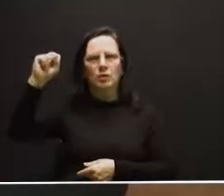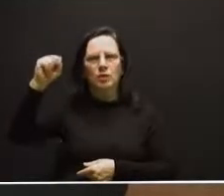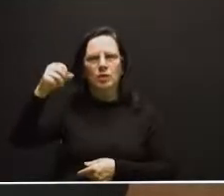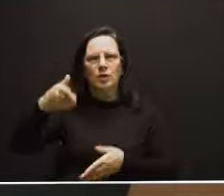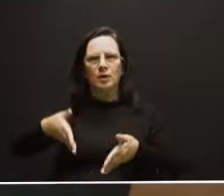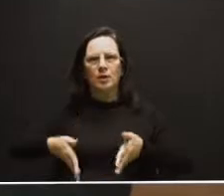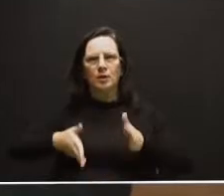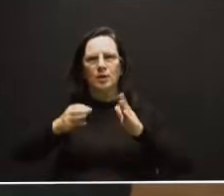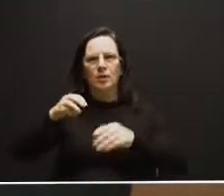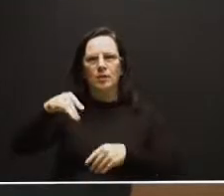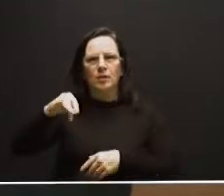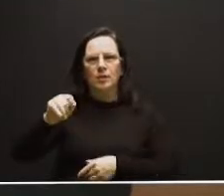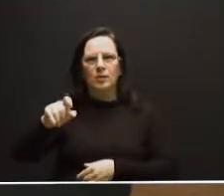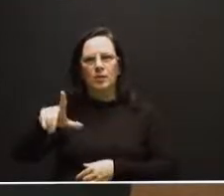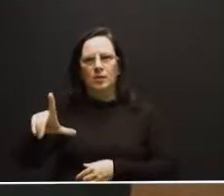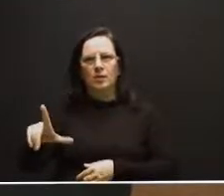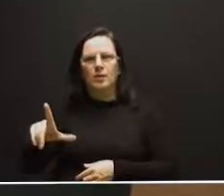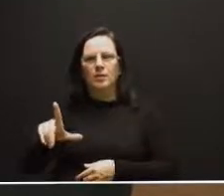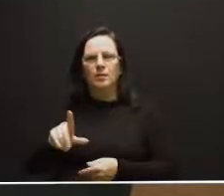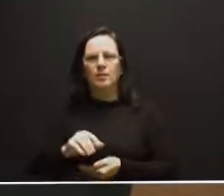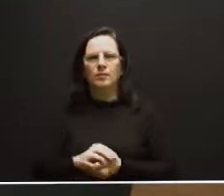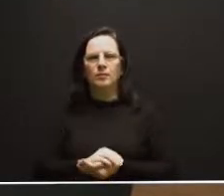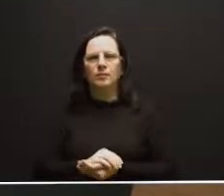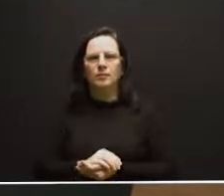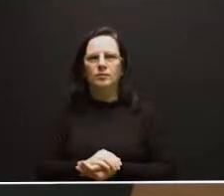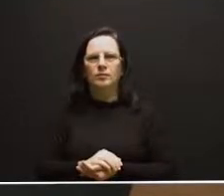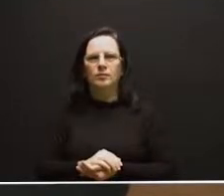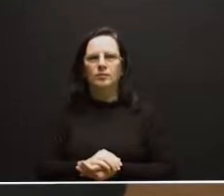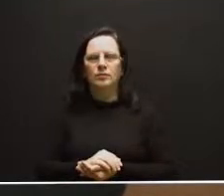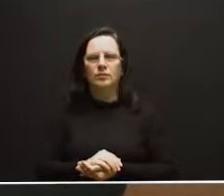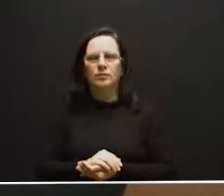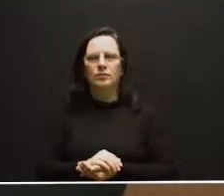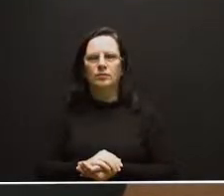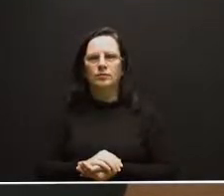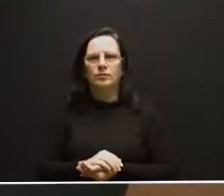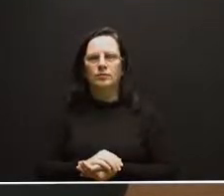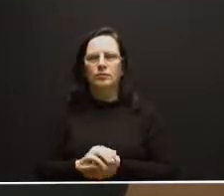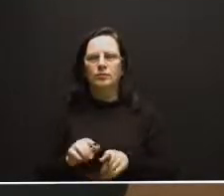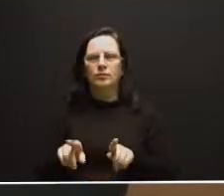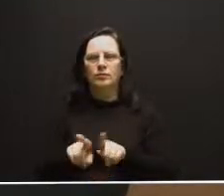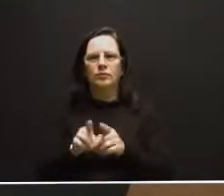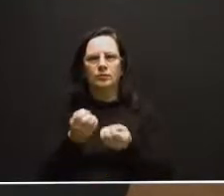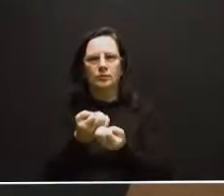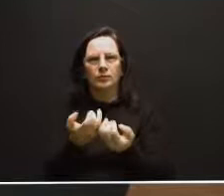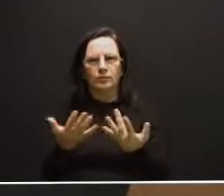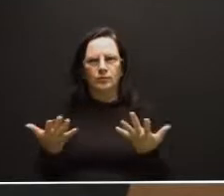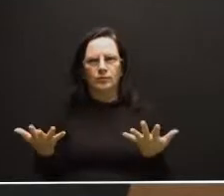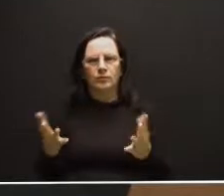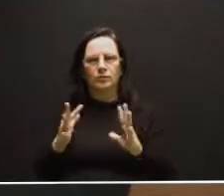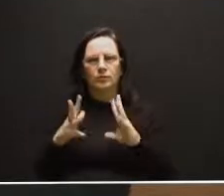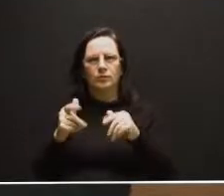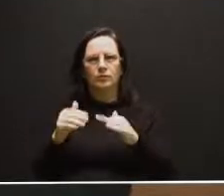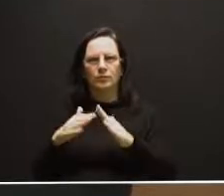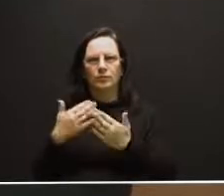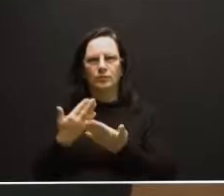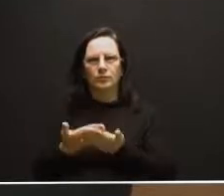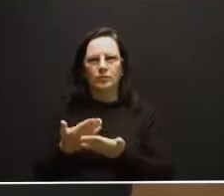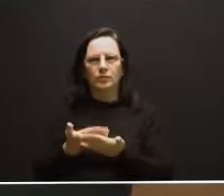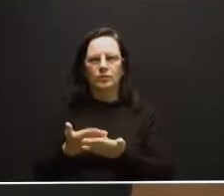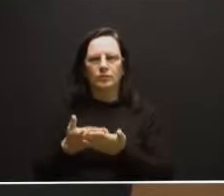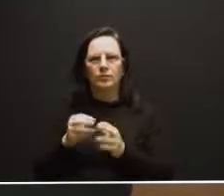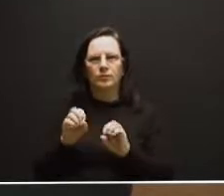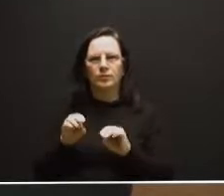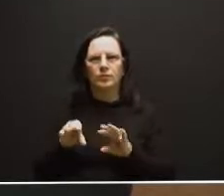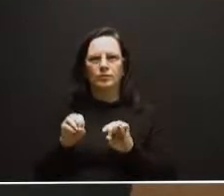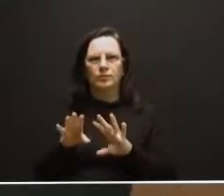couto na vila paulista encaminhem-se passagem e capinação na unidade municipal de ensino no